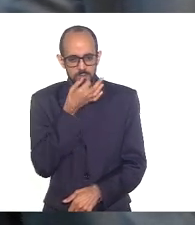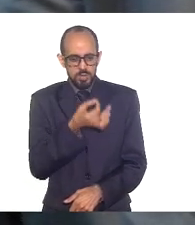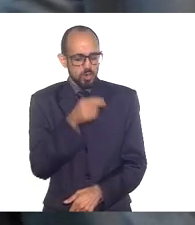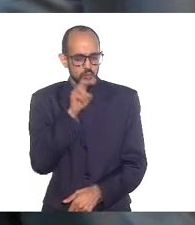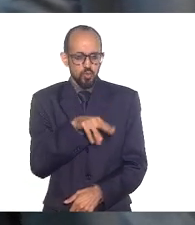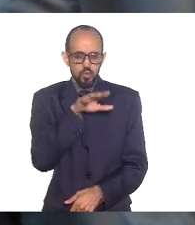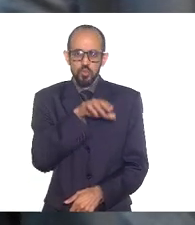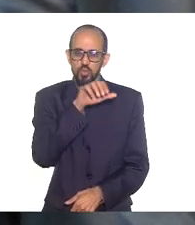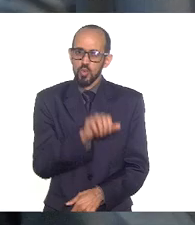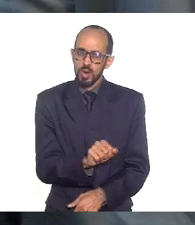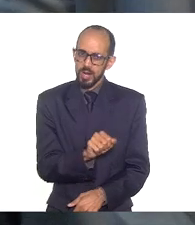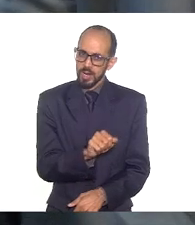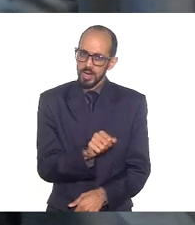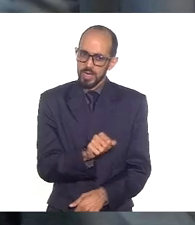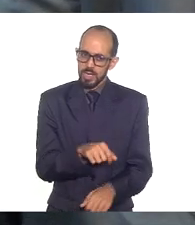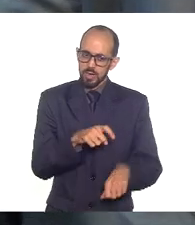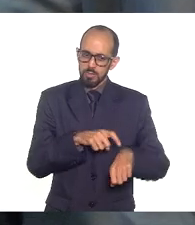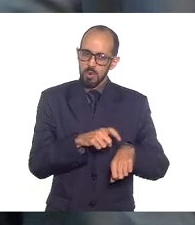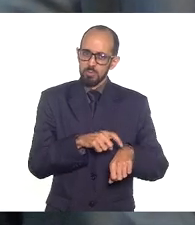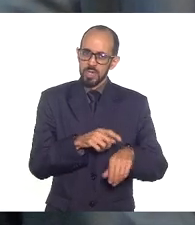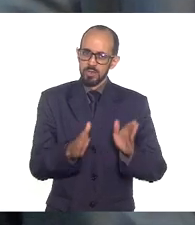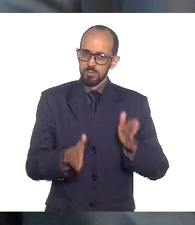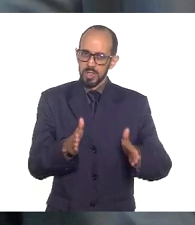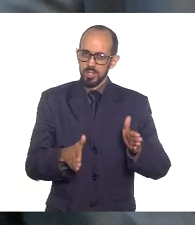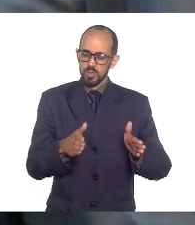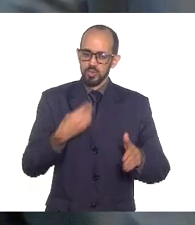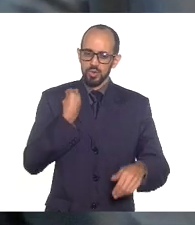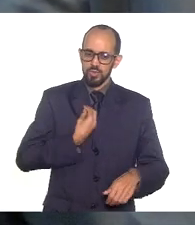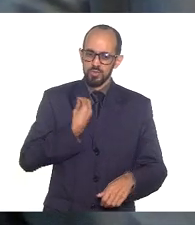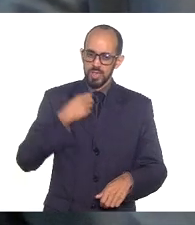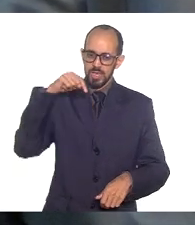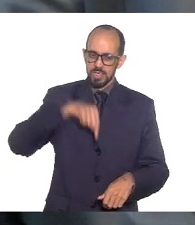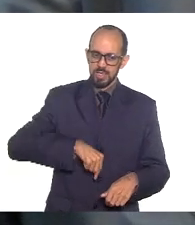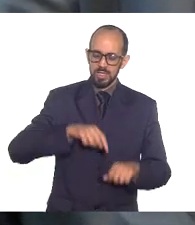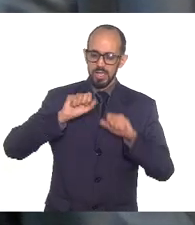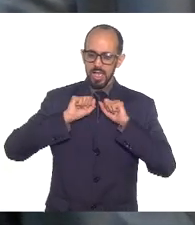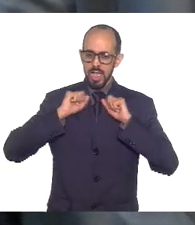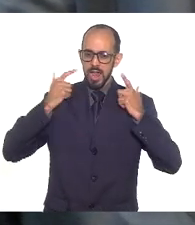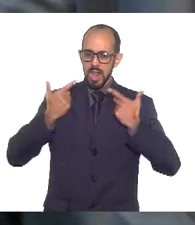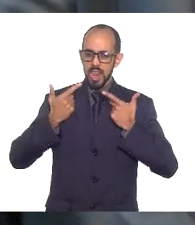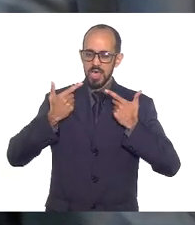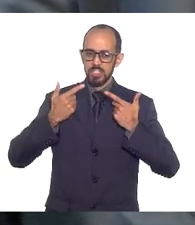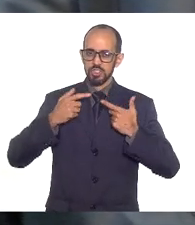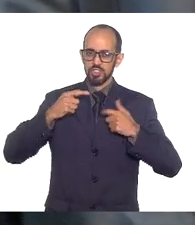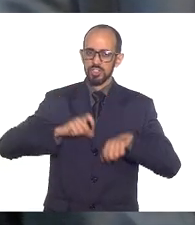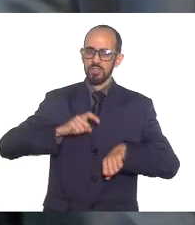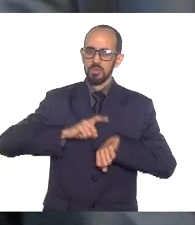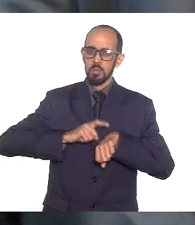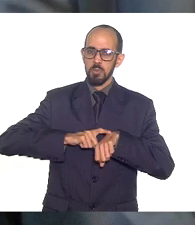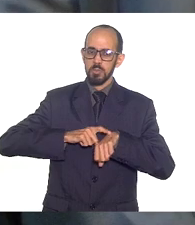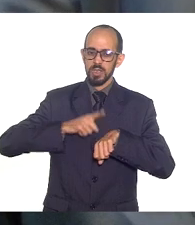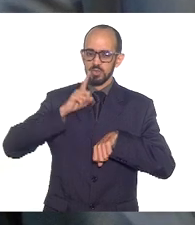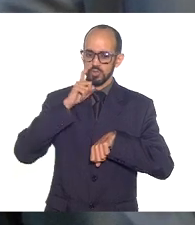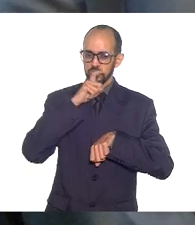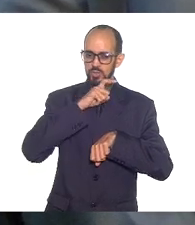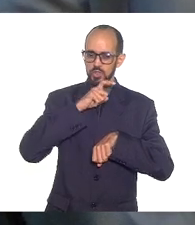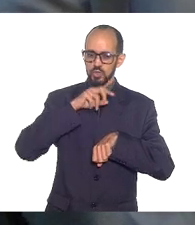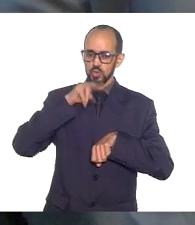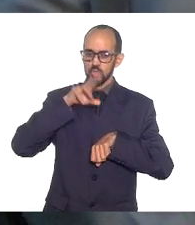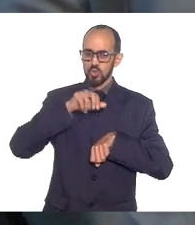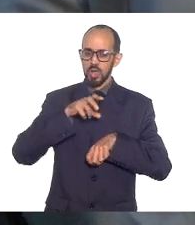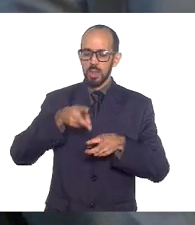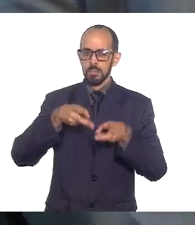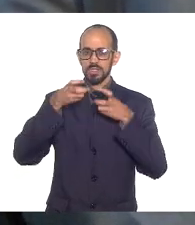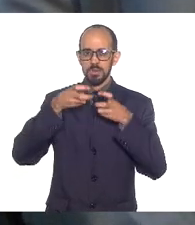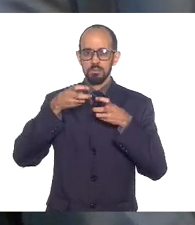nunca no período que eu vivi aqui Assembleia é o que passou por momentos difíceis nunca vi Assembleia viver um momento